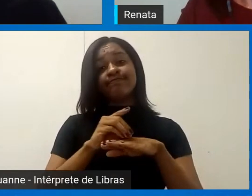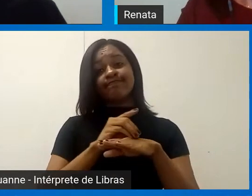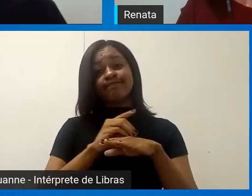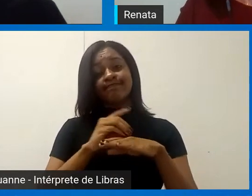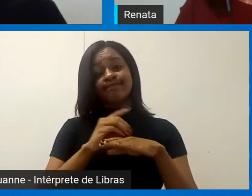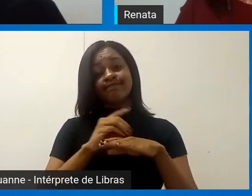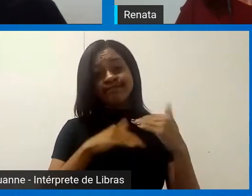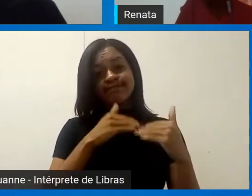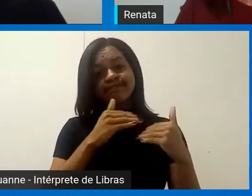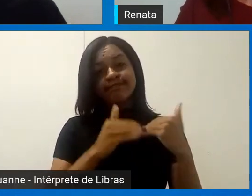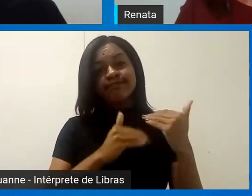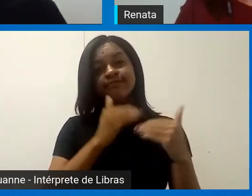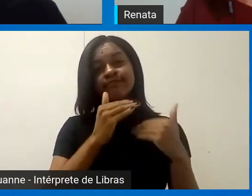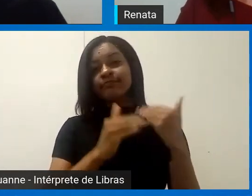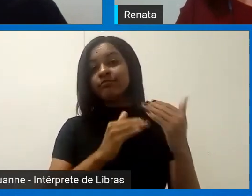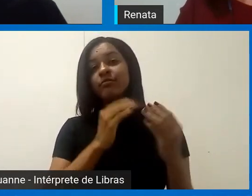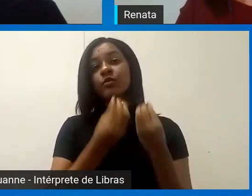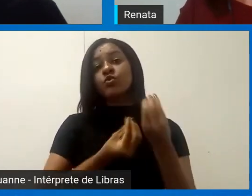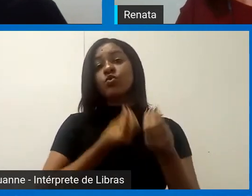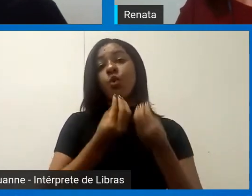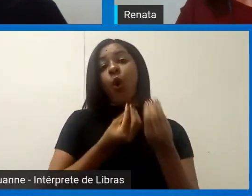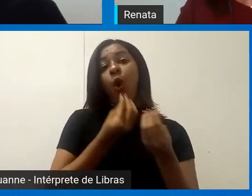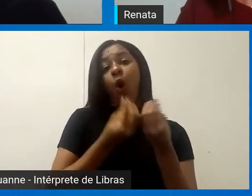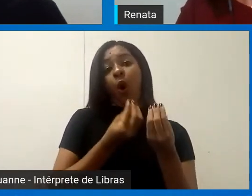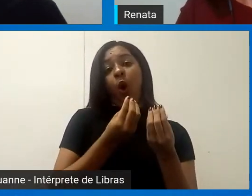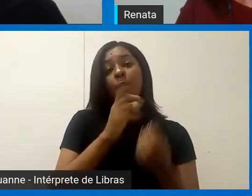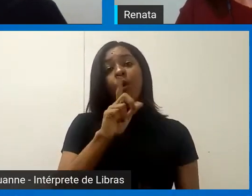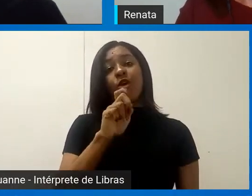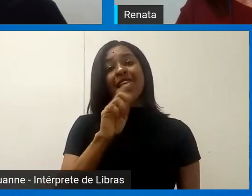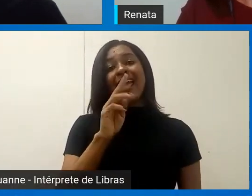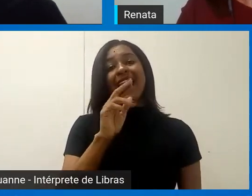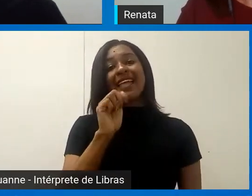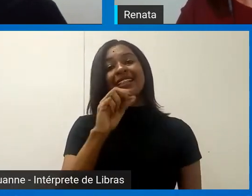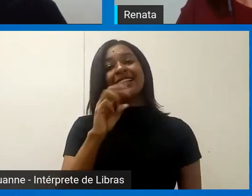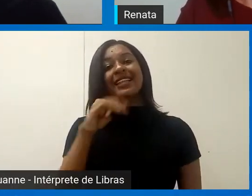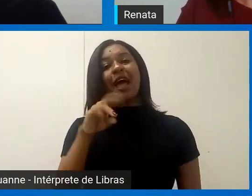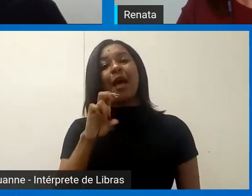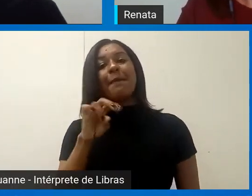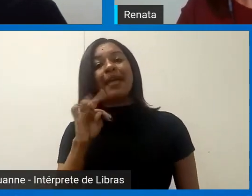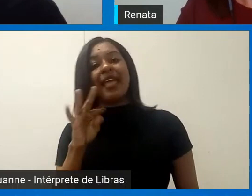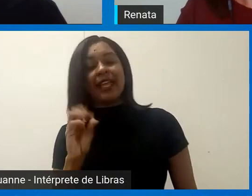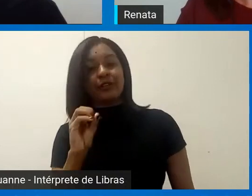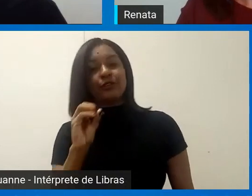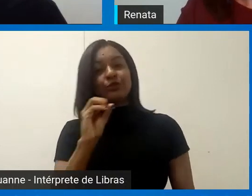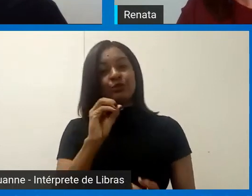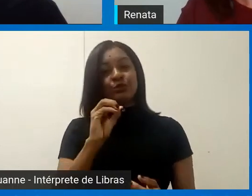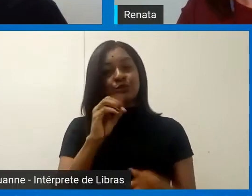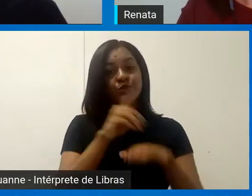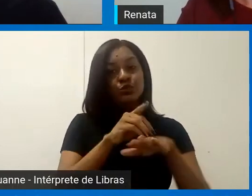digital o letramento a partir dos estudos de Klein